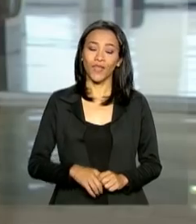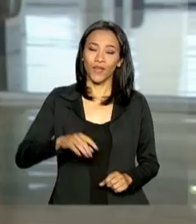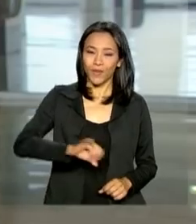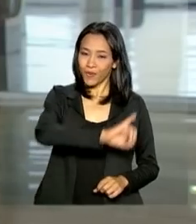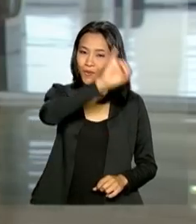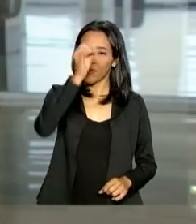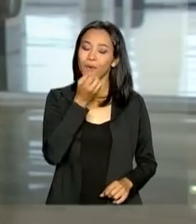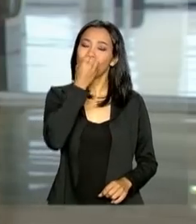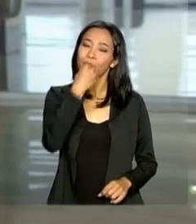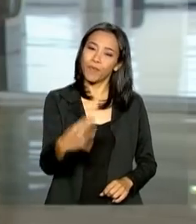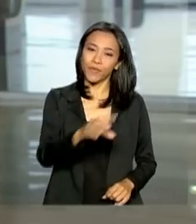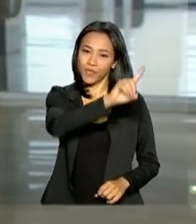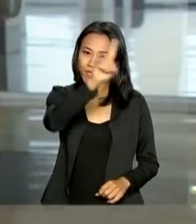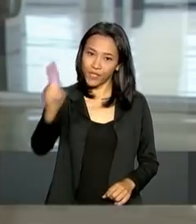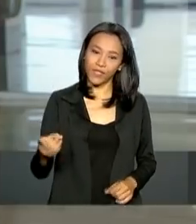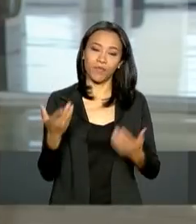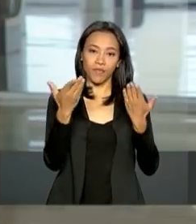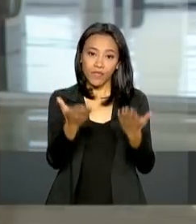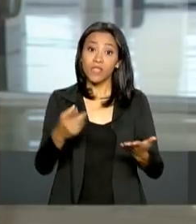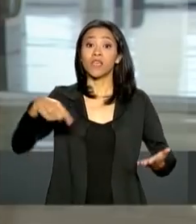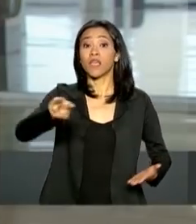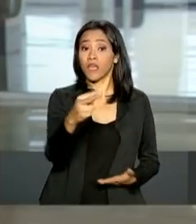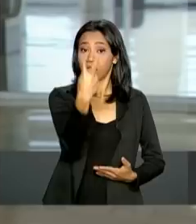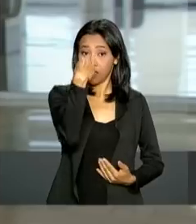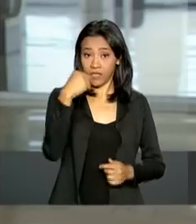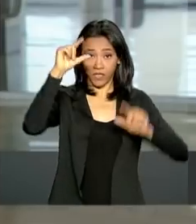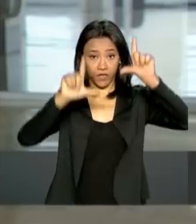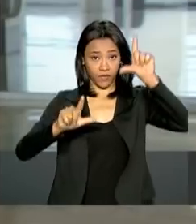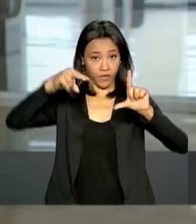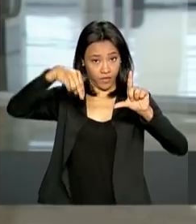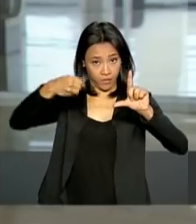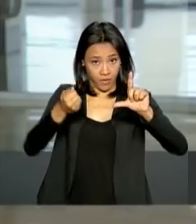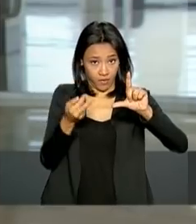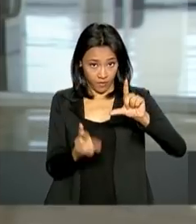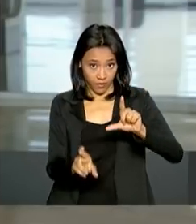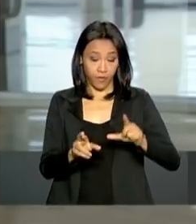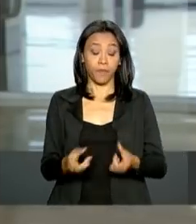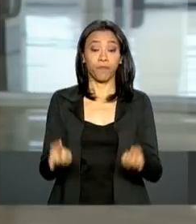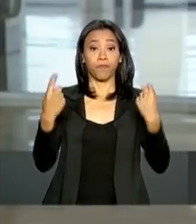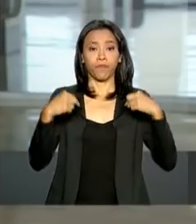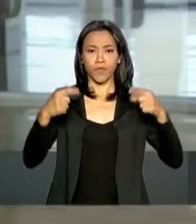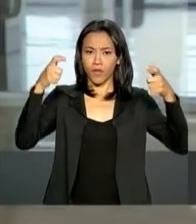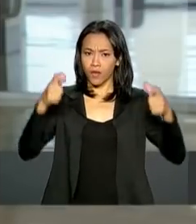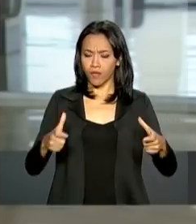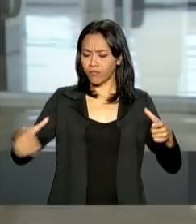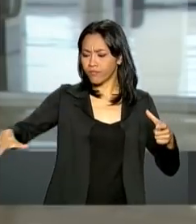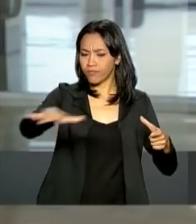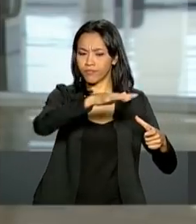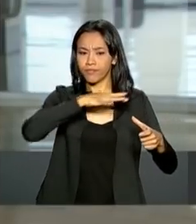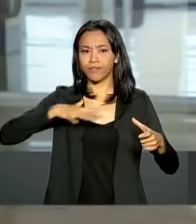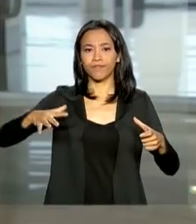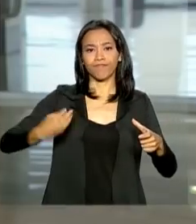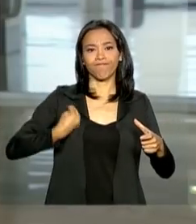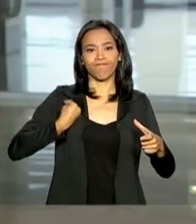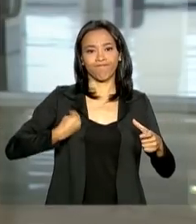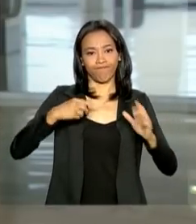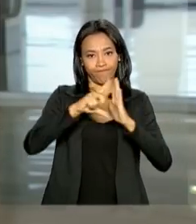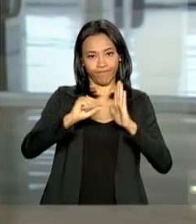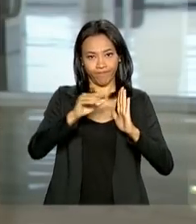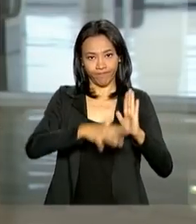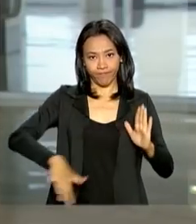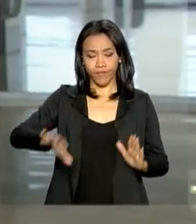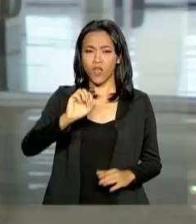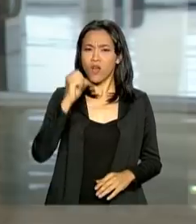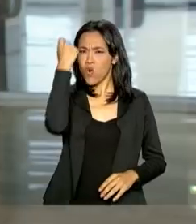Olá, bom dia para você que acompanha a NBR, a TV do Governo Federal. Eu estou no Palácio do Planalto, onde começou há mais ou menos